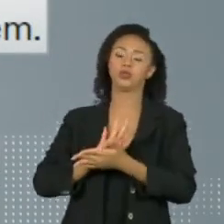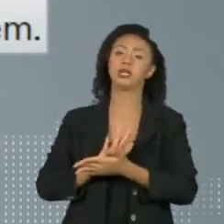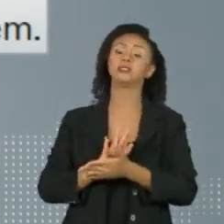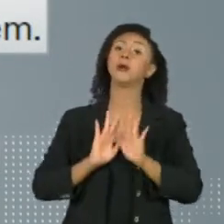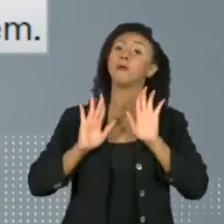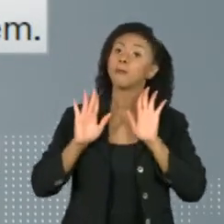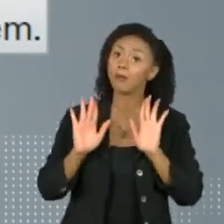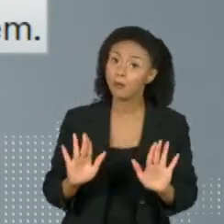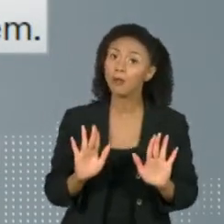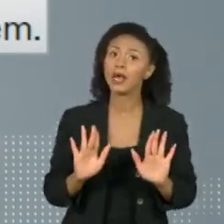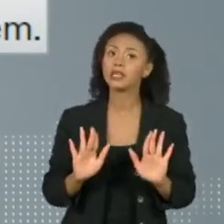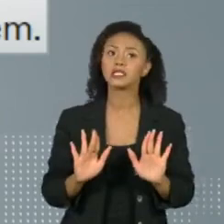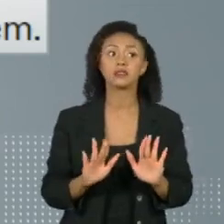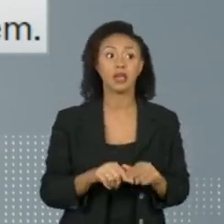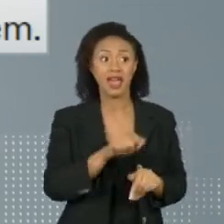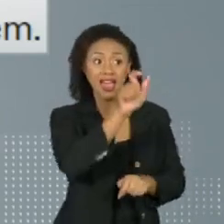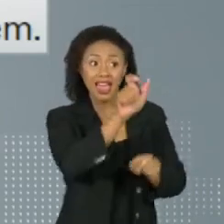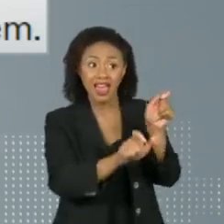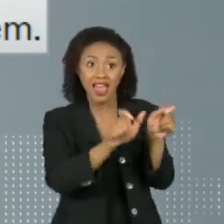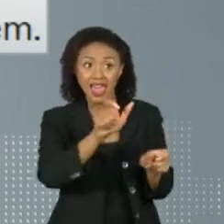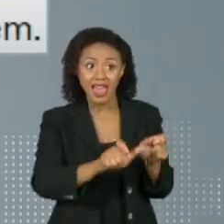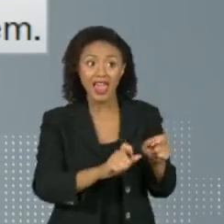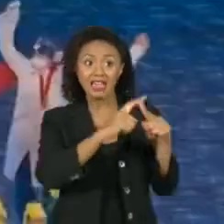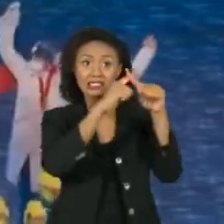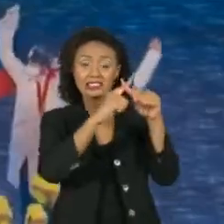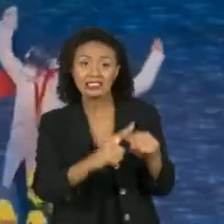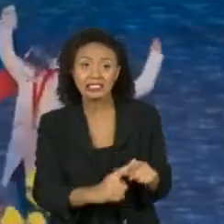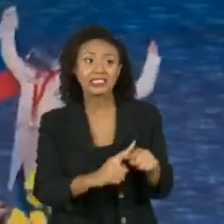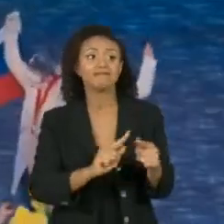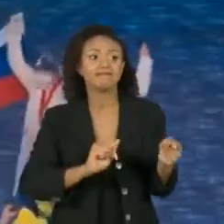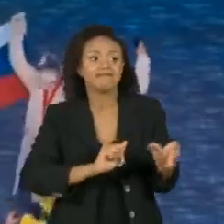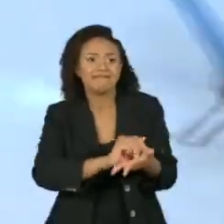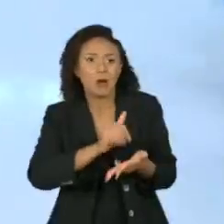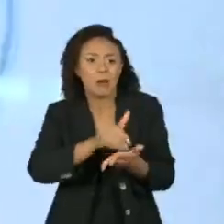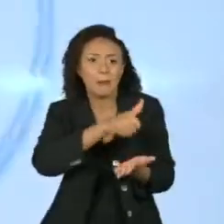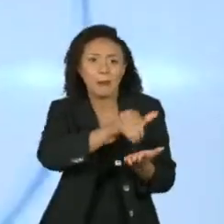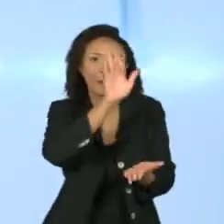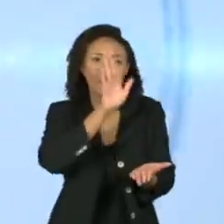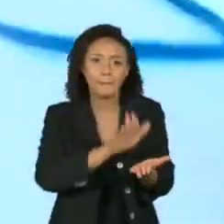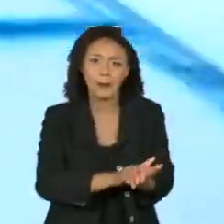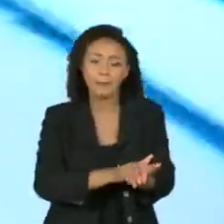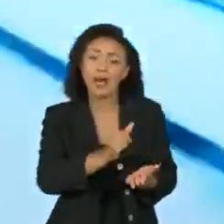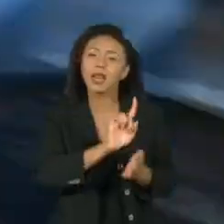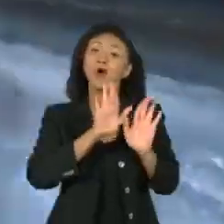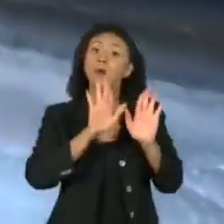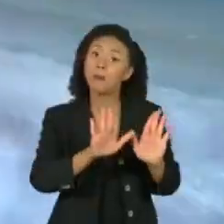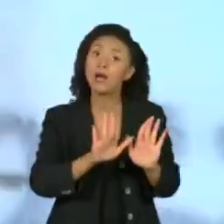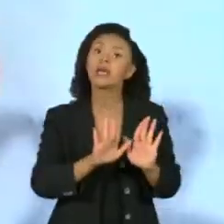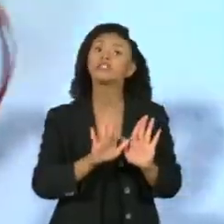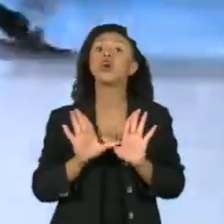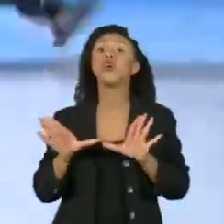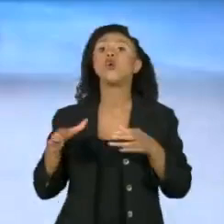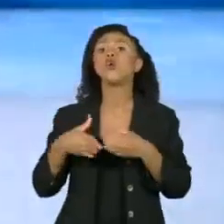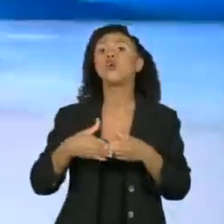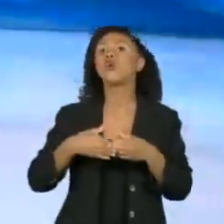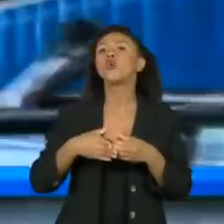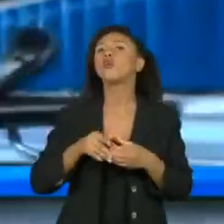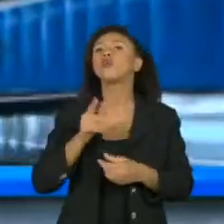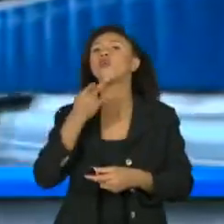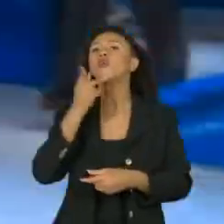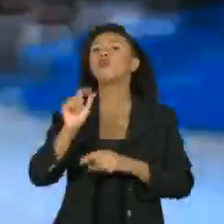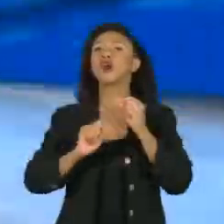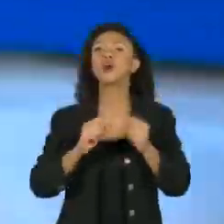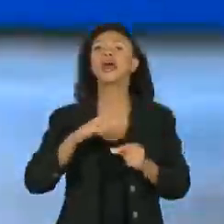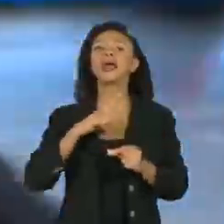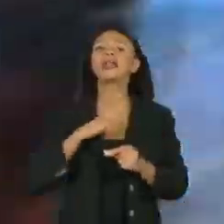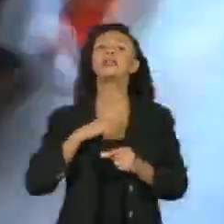já que não pune competidores por decisões de governo o comitê alega que houve uma quebra da chamada trégua Olímpica